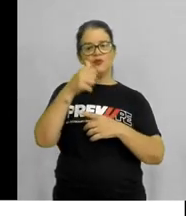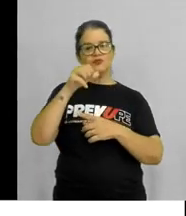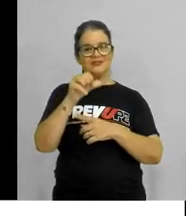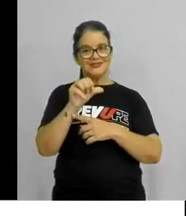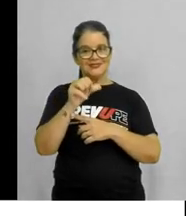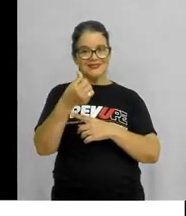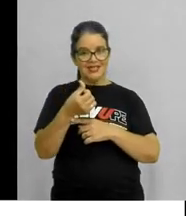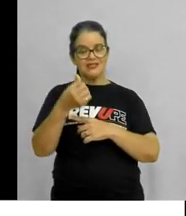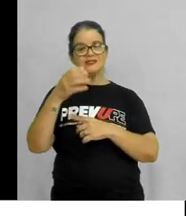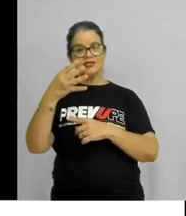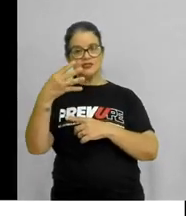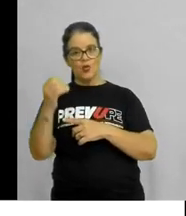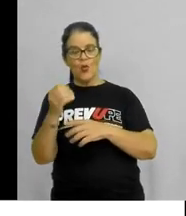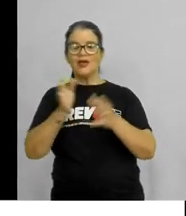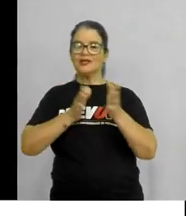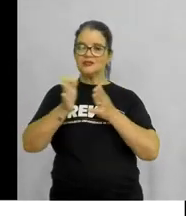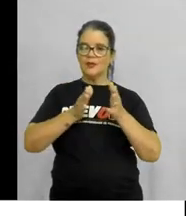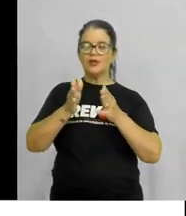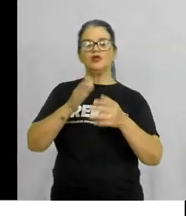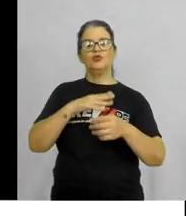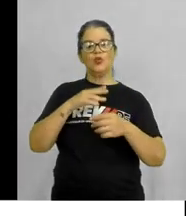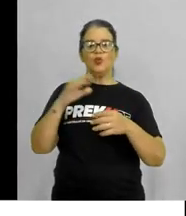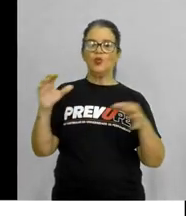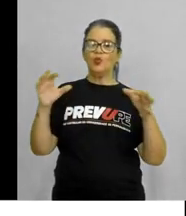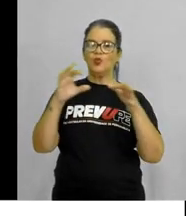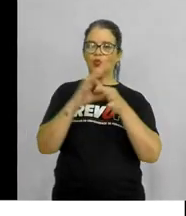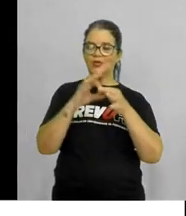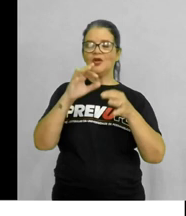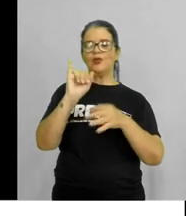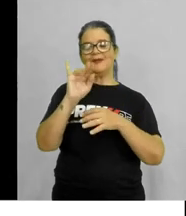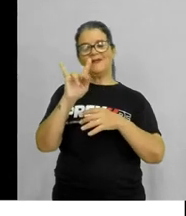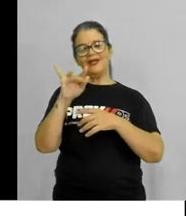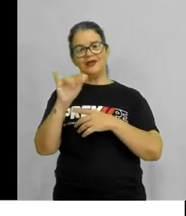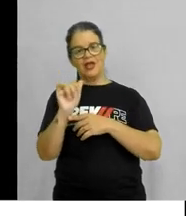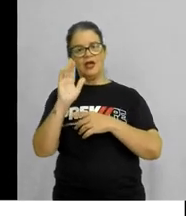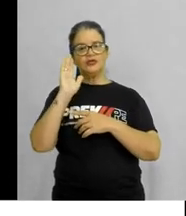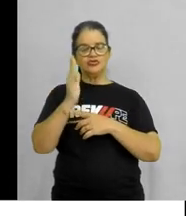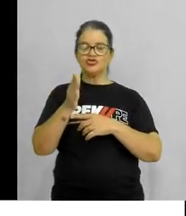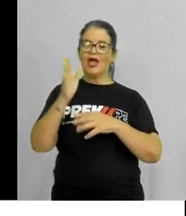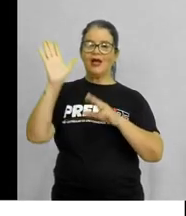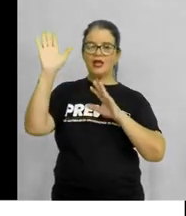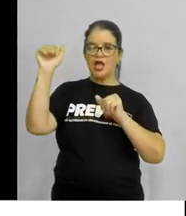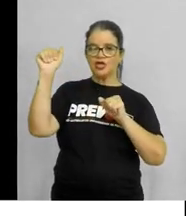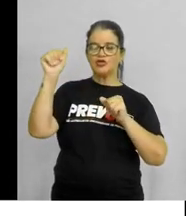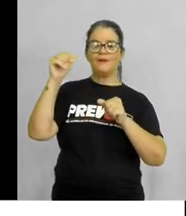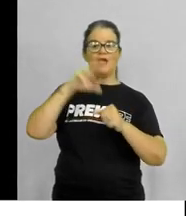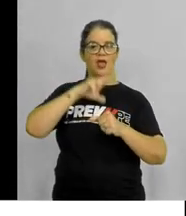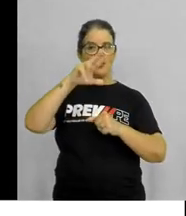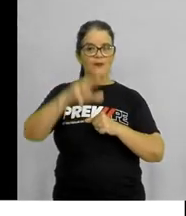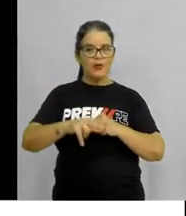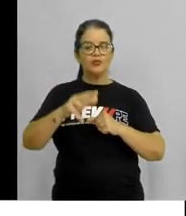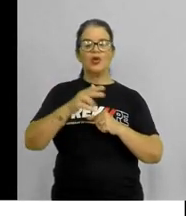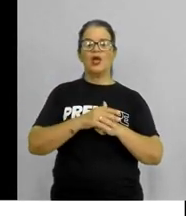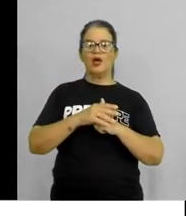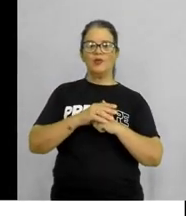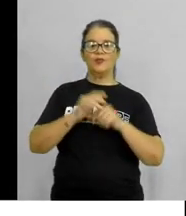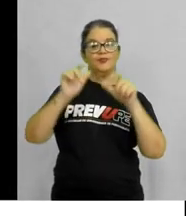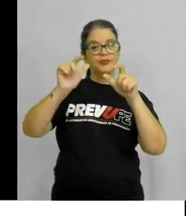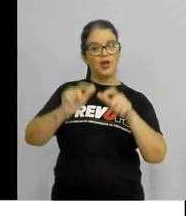40 esse período foi chamado de união Ibérica já que Espanha e Portugal